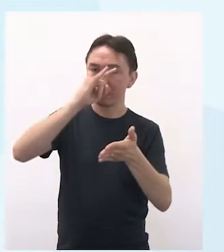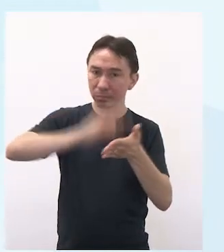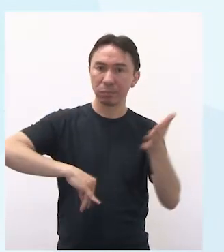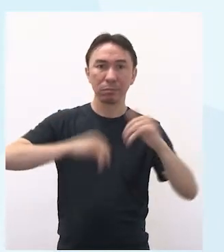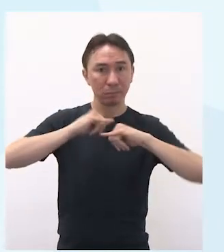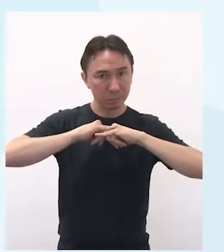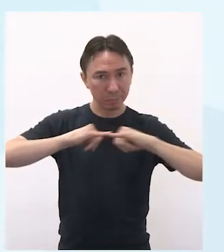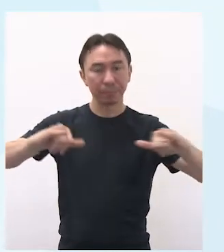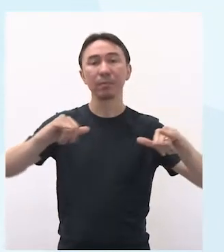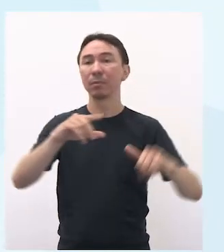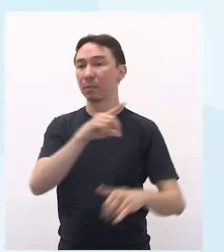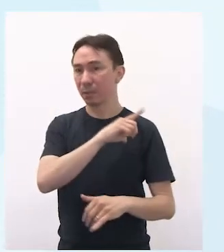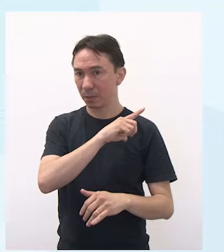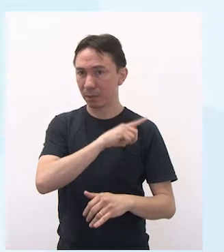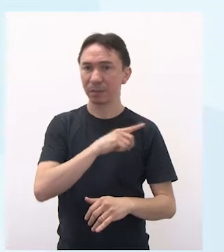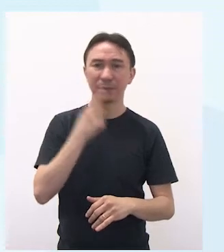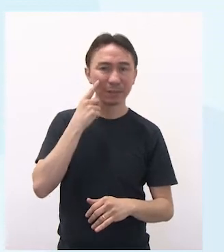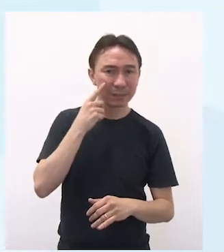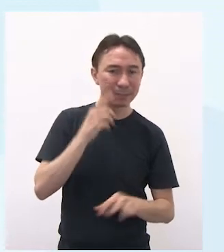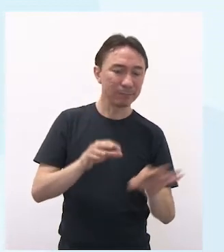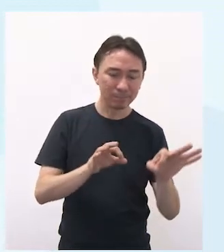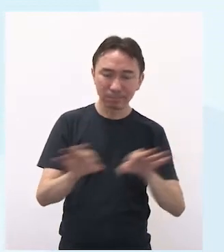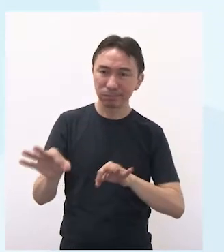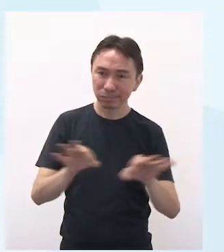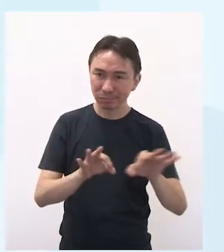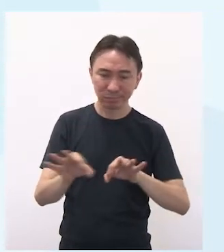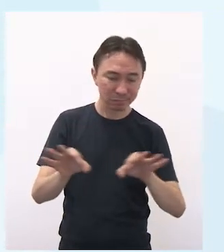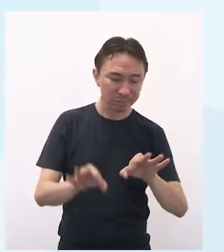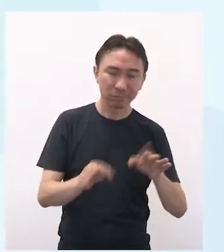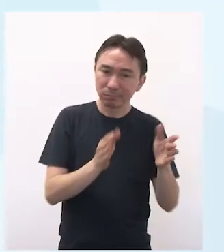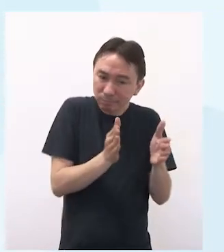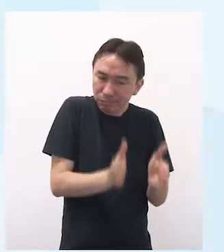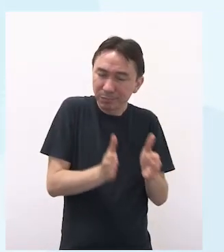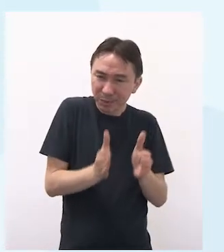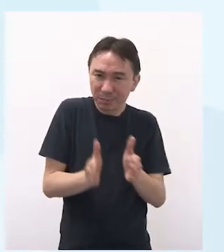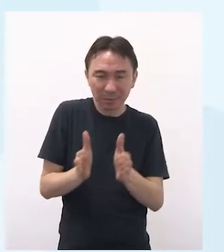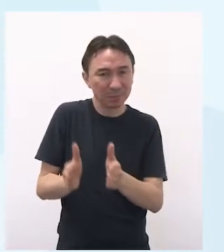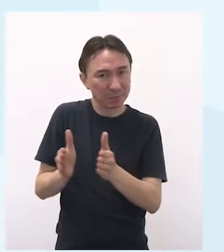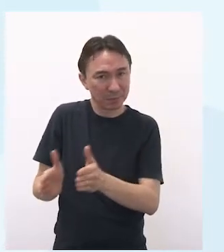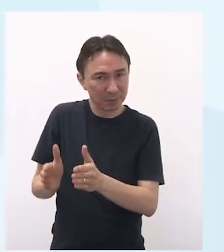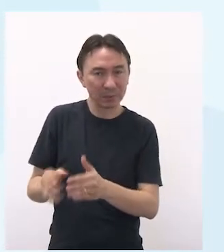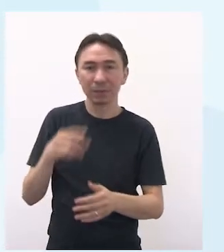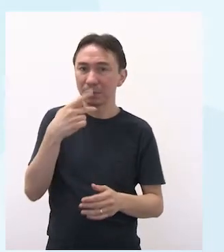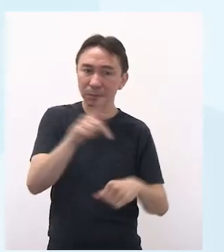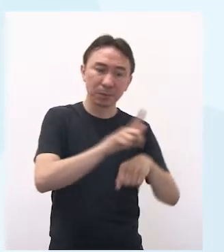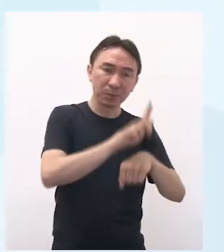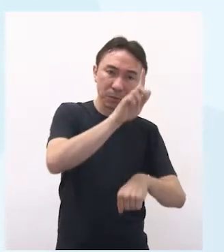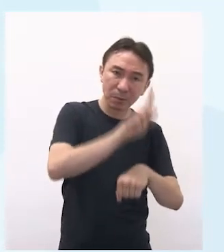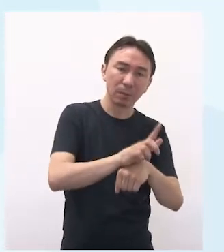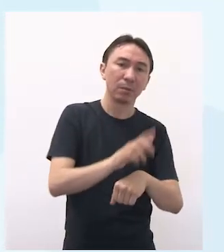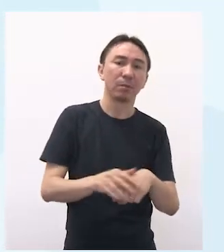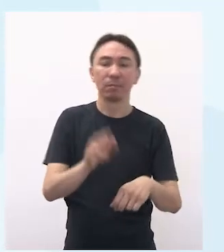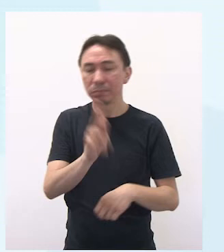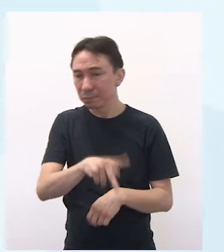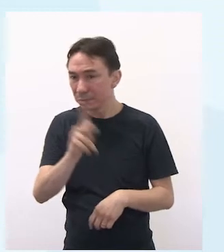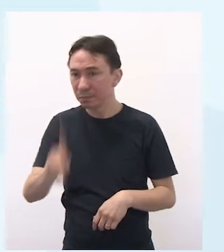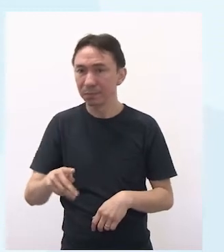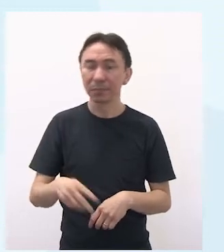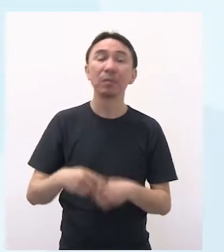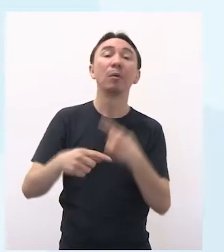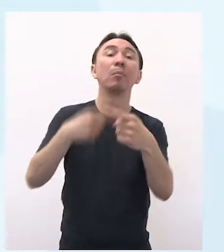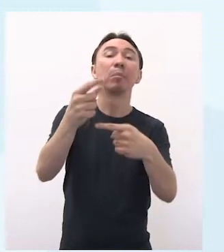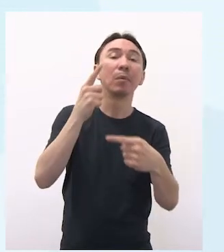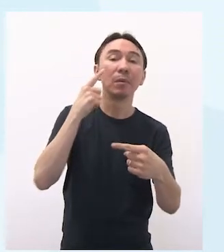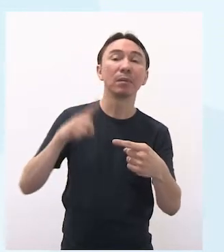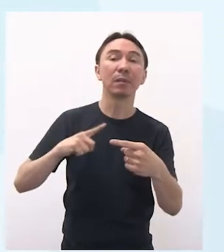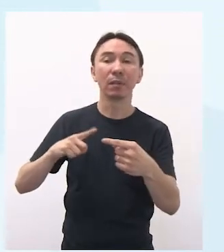da gestão e as ações de vocês, professores, para organizar na hora da aplicação